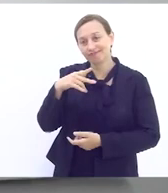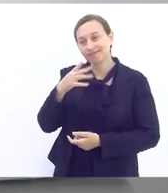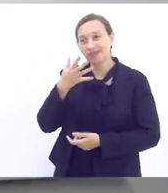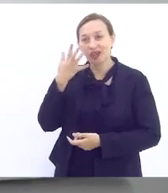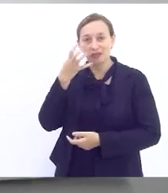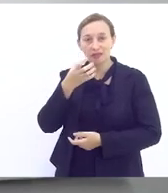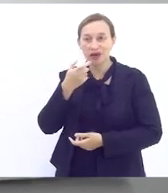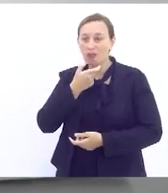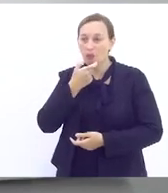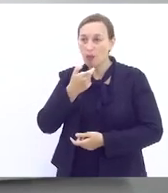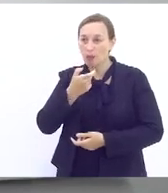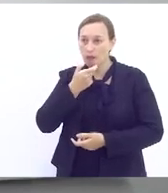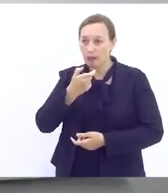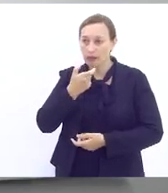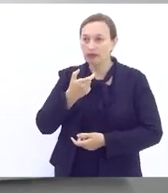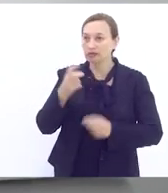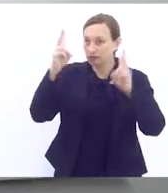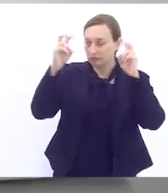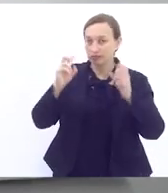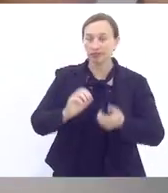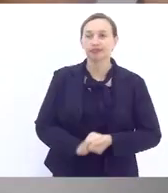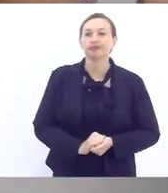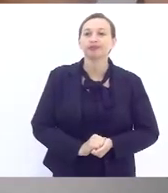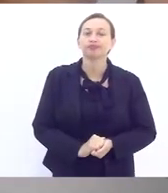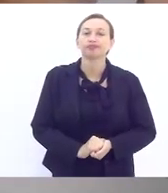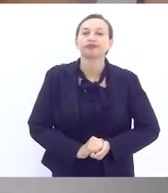as suas considerações a respeito do tema